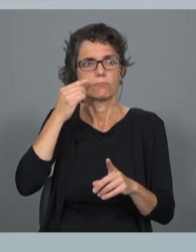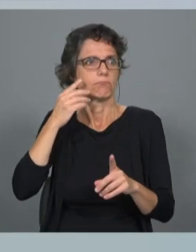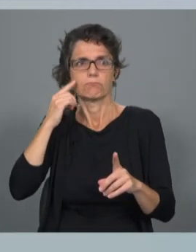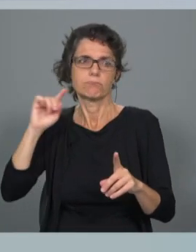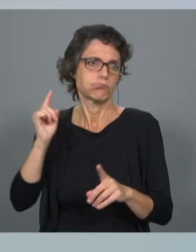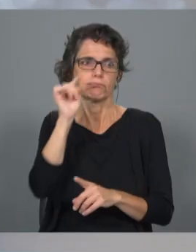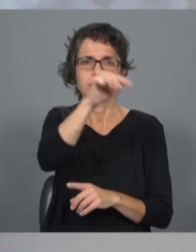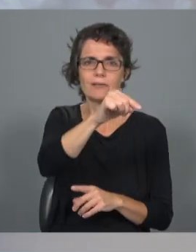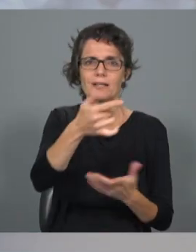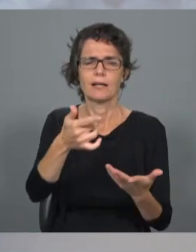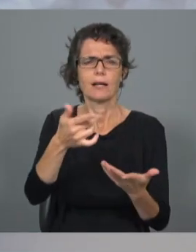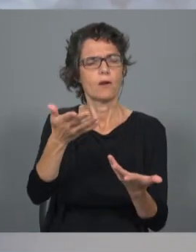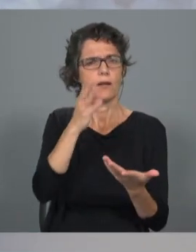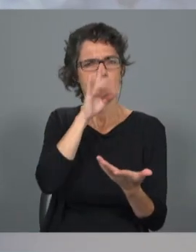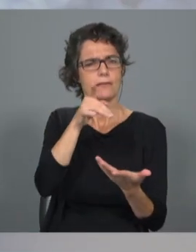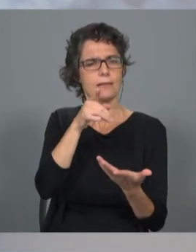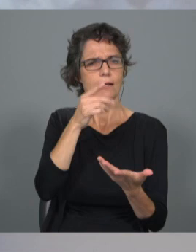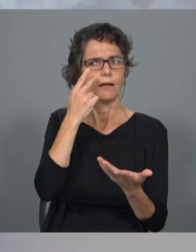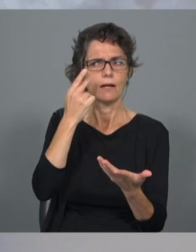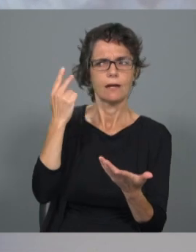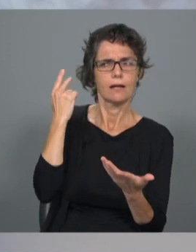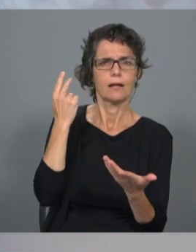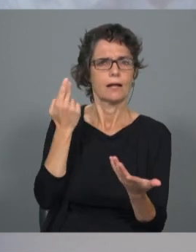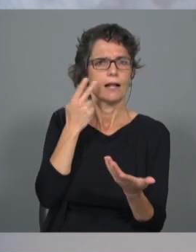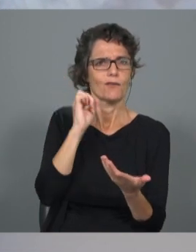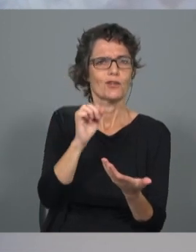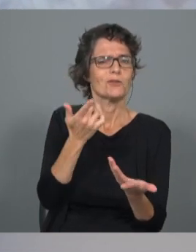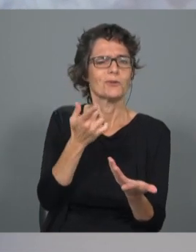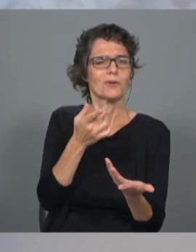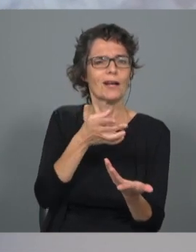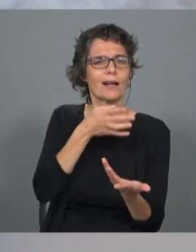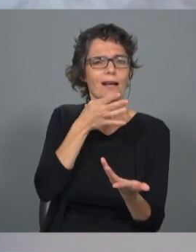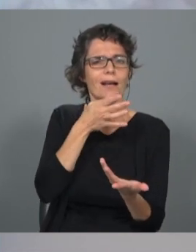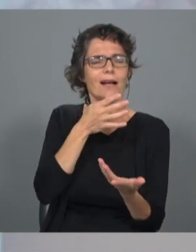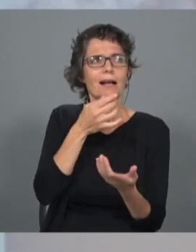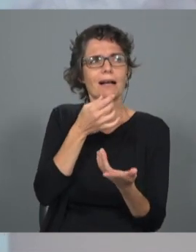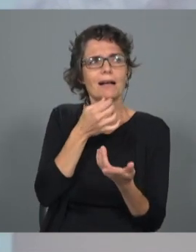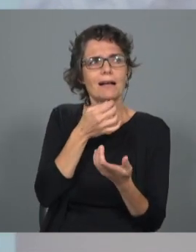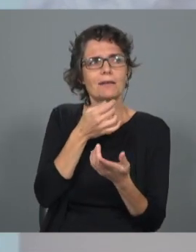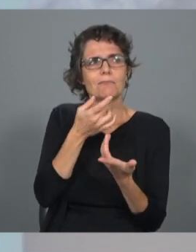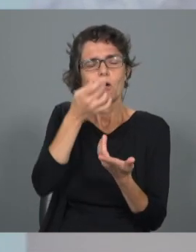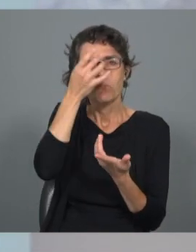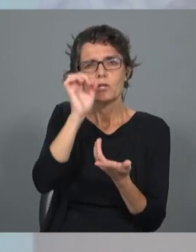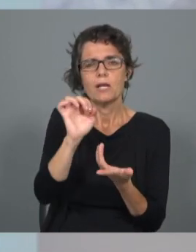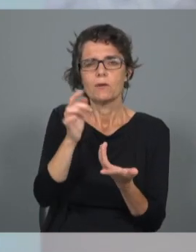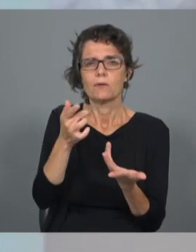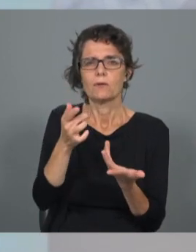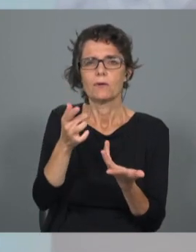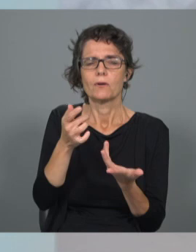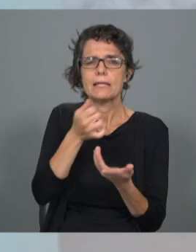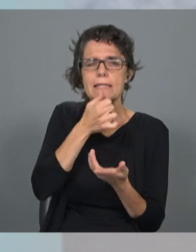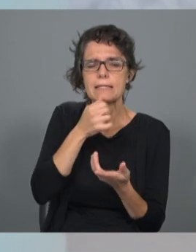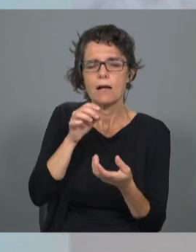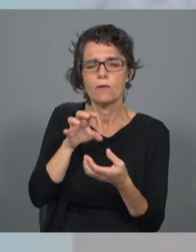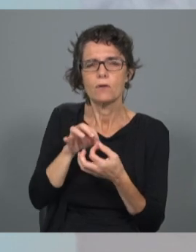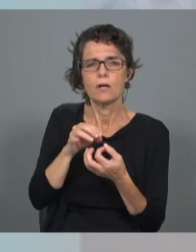E olhando para trás, o que é que diz hoje, não é? Desta sua opção que o levou a zonas complicadas, difíceis,